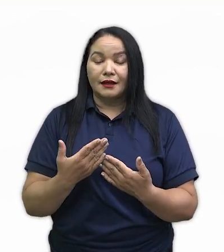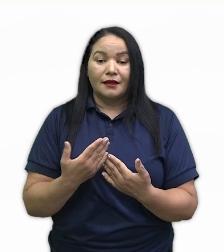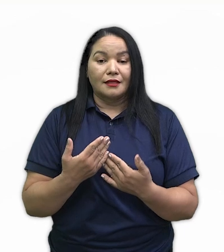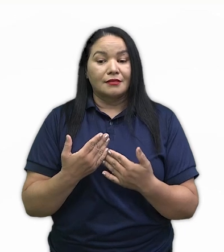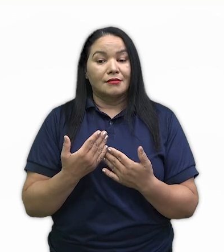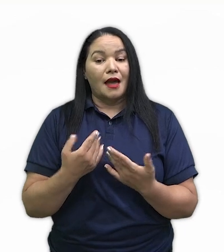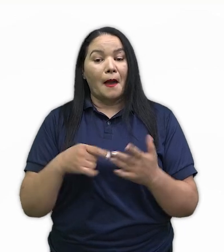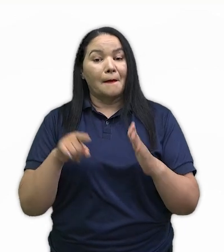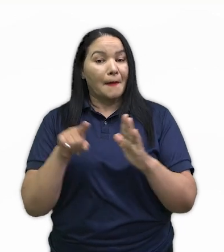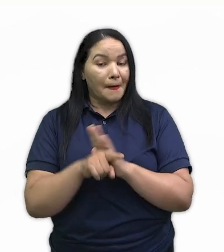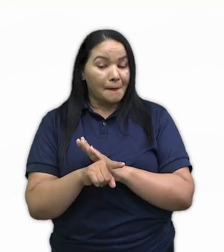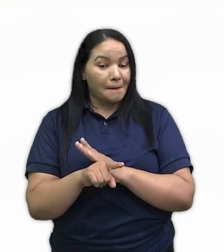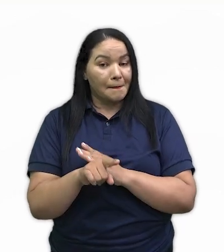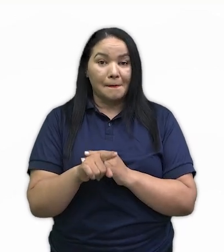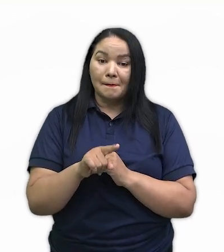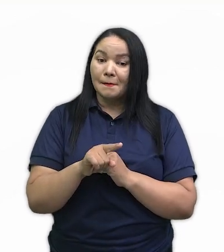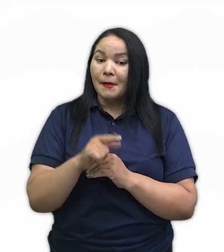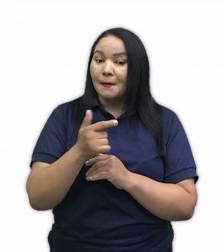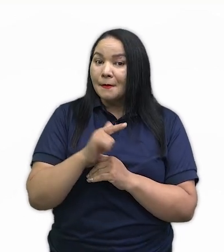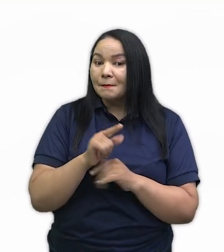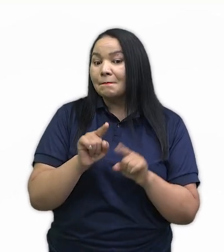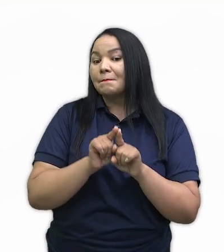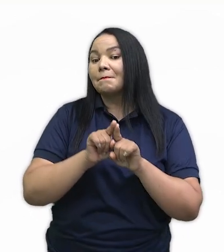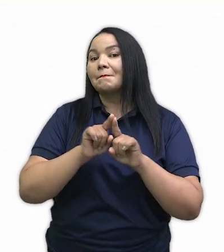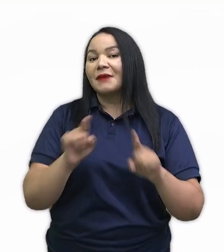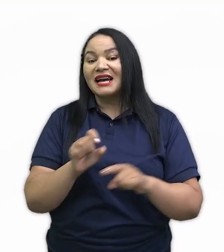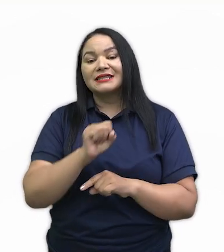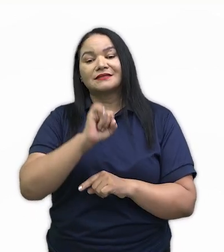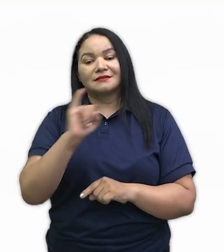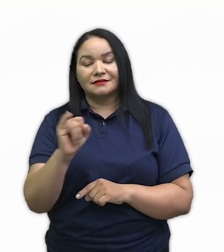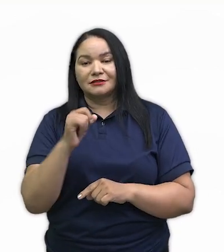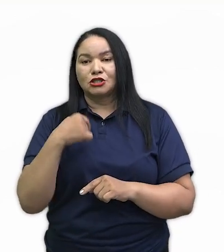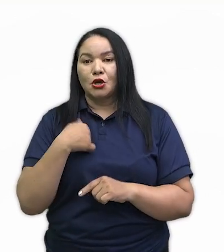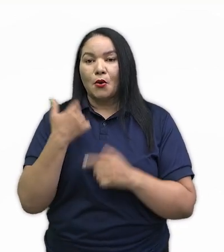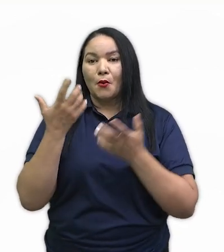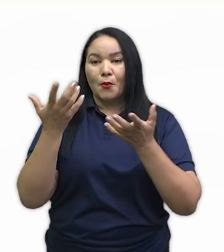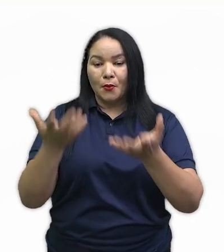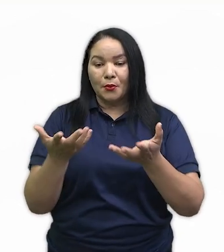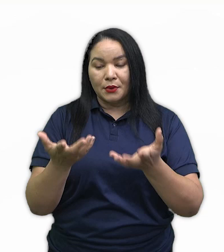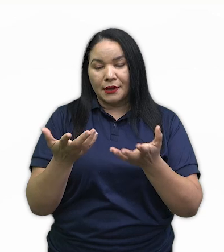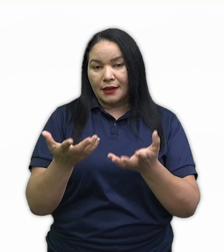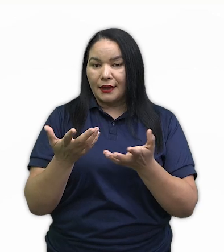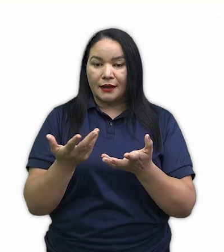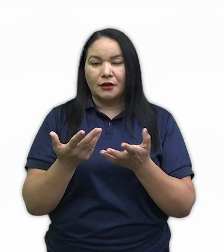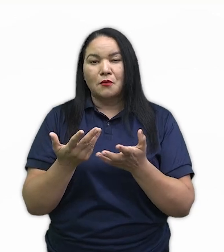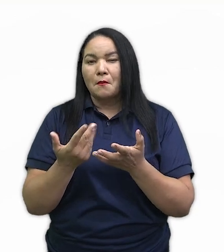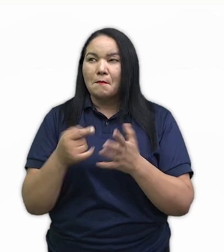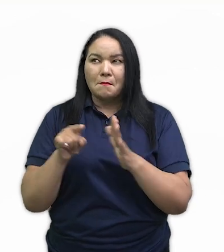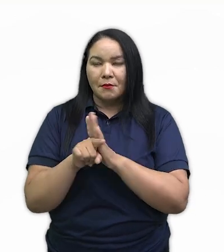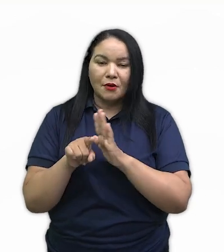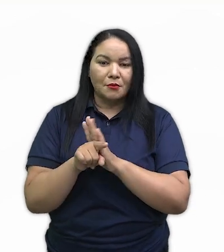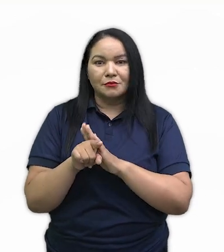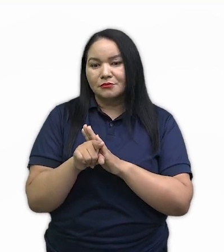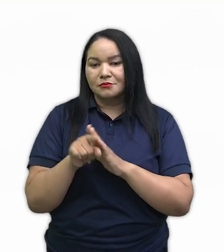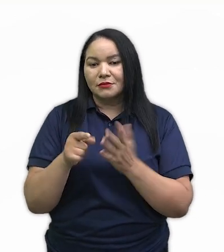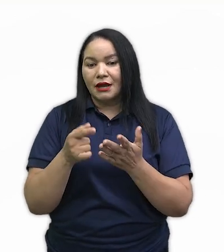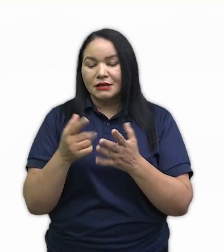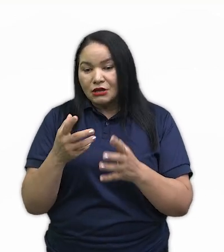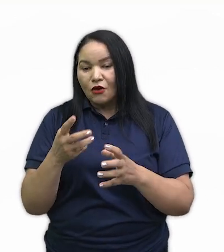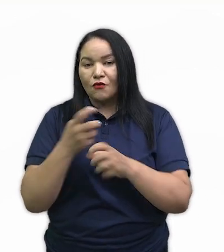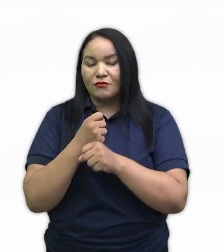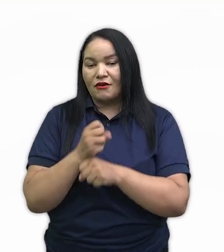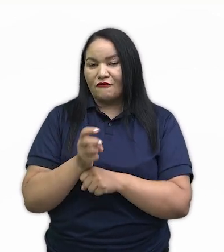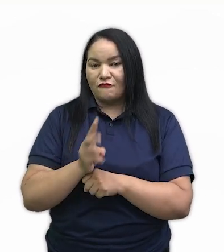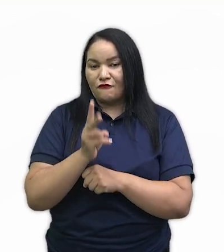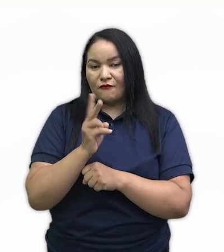tenha perguntado, vamos supor, de repente, que eu quero que a questão peça para você calcular o valor do